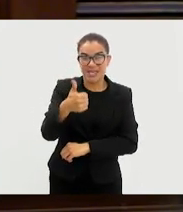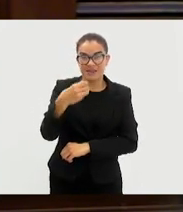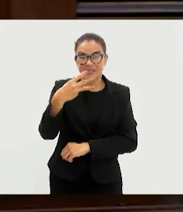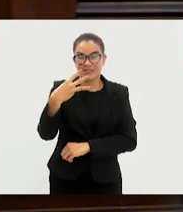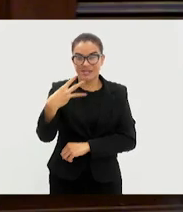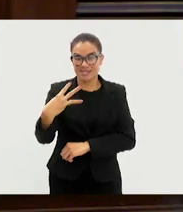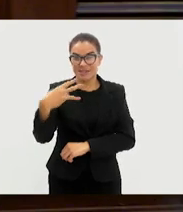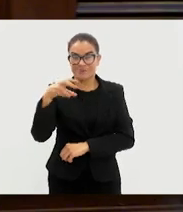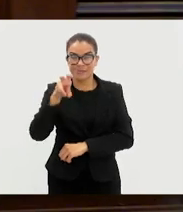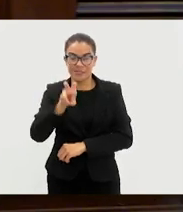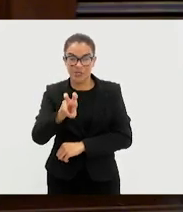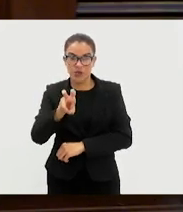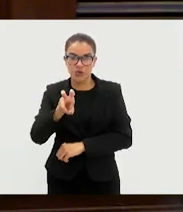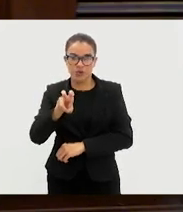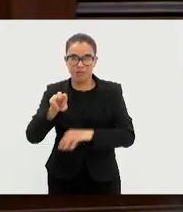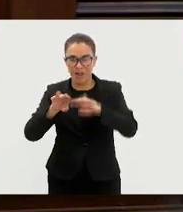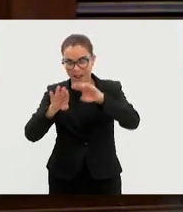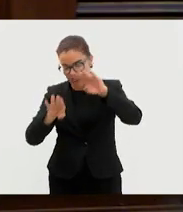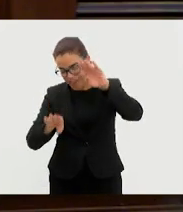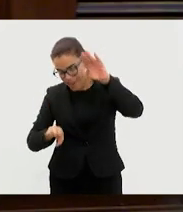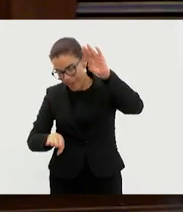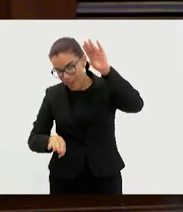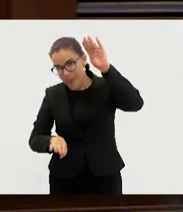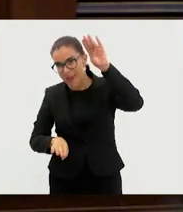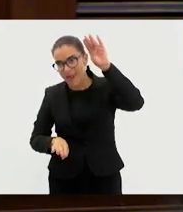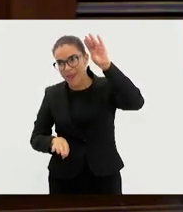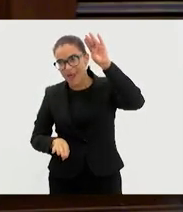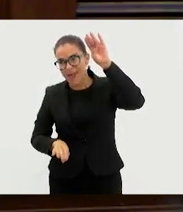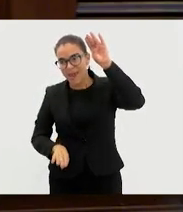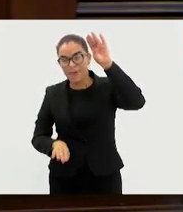135º lugar, ou seja, apenas